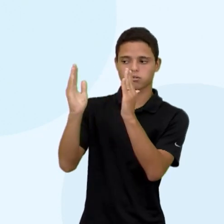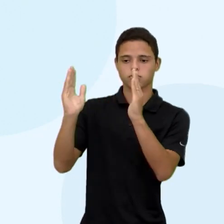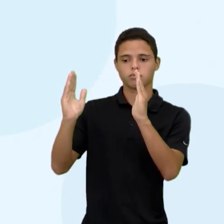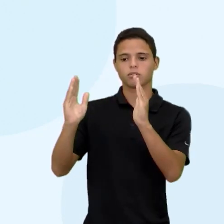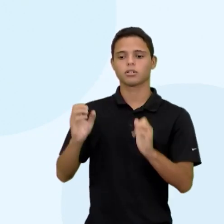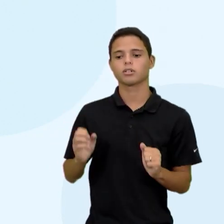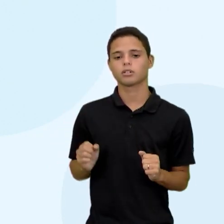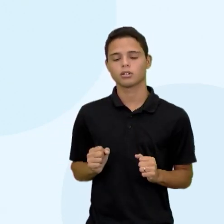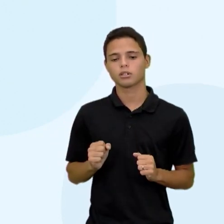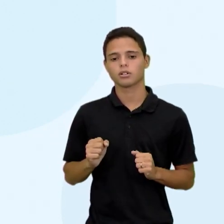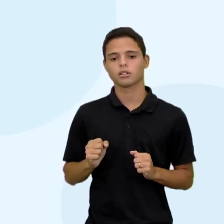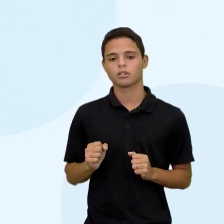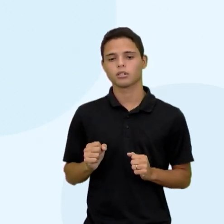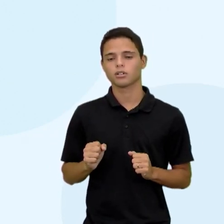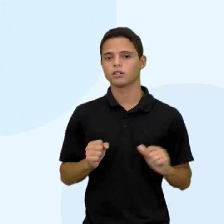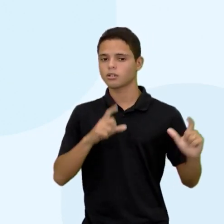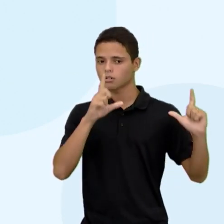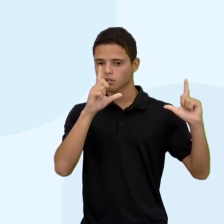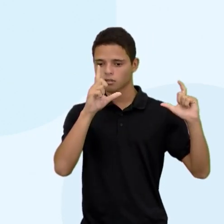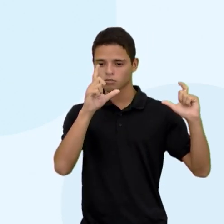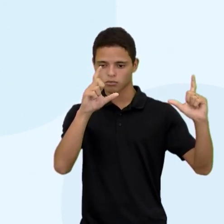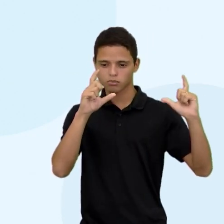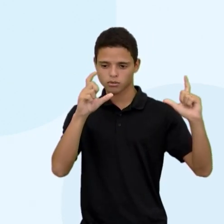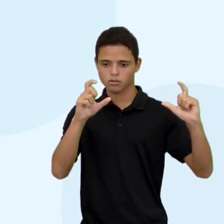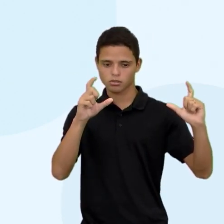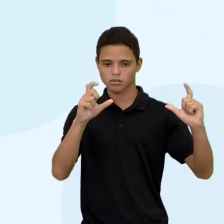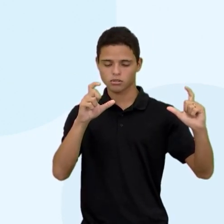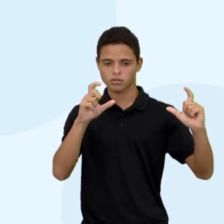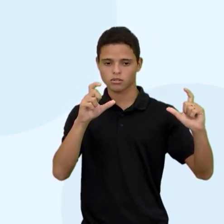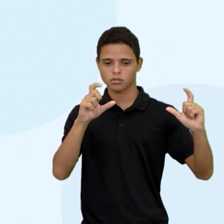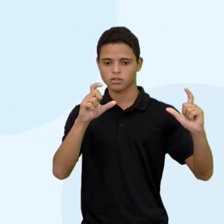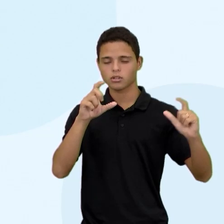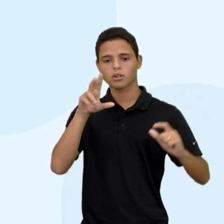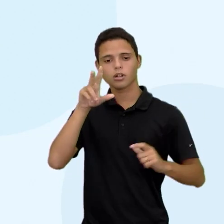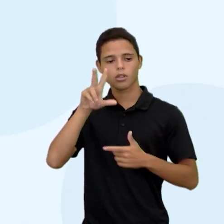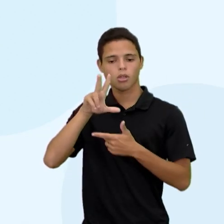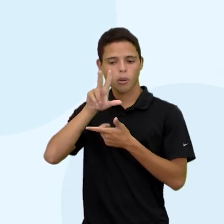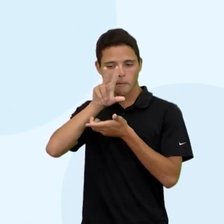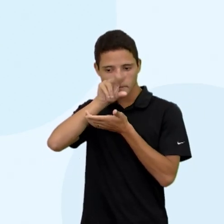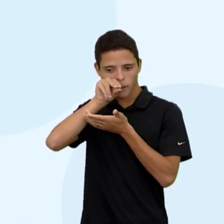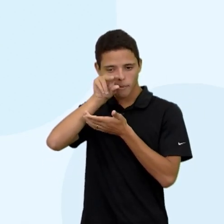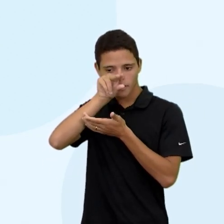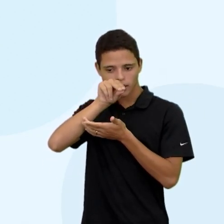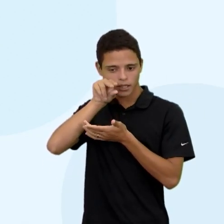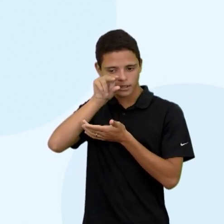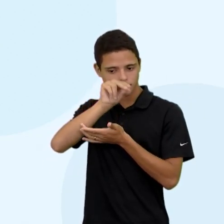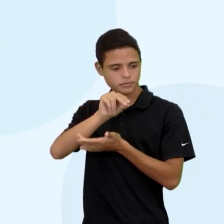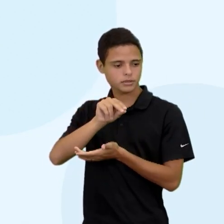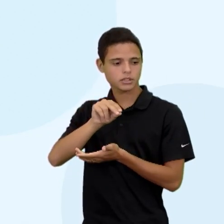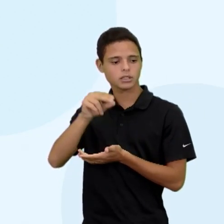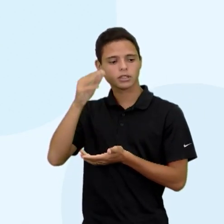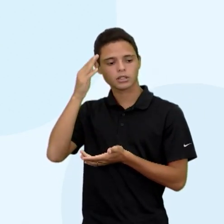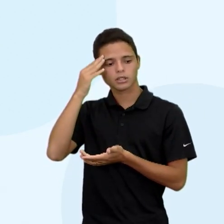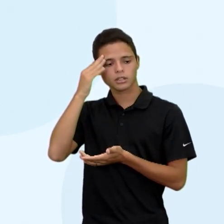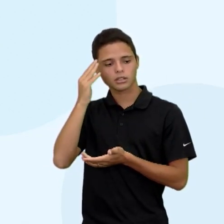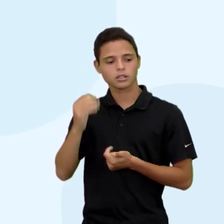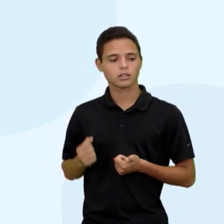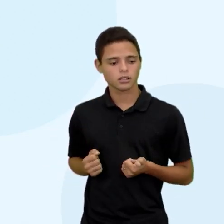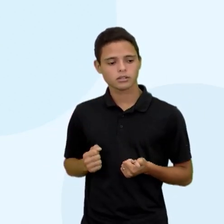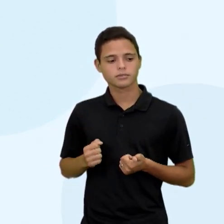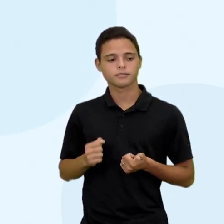fotinha do papagaio, porque o papagaio ajuda bastante. Mesmo tetraplégico, espástico, quadriplégico,